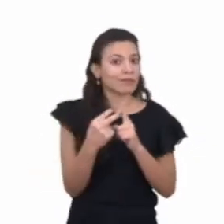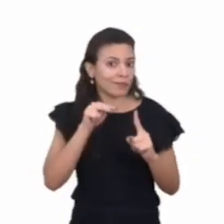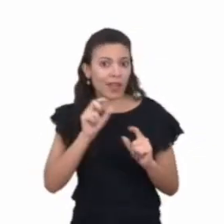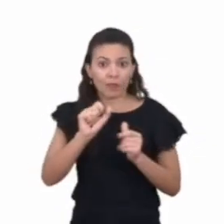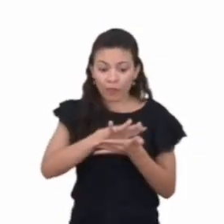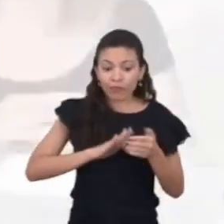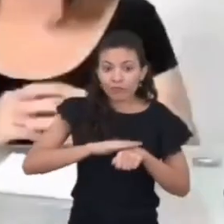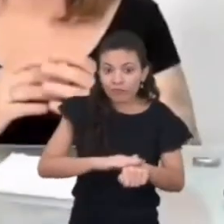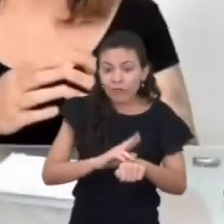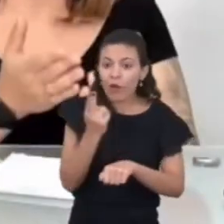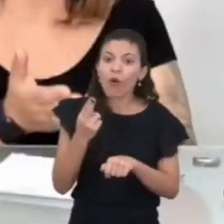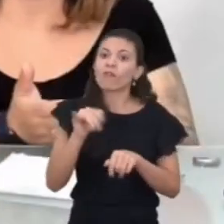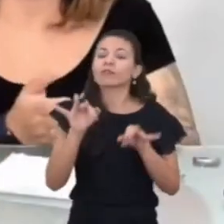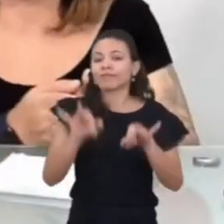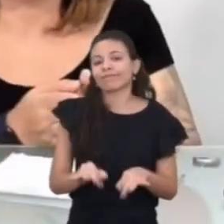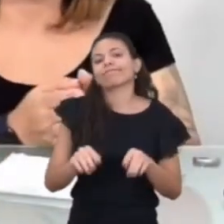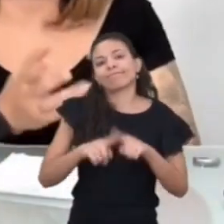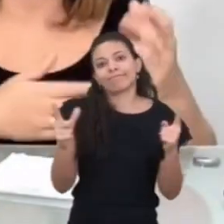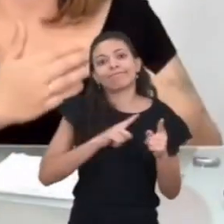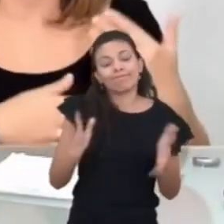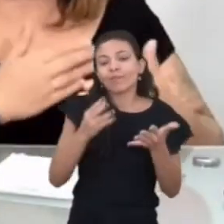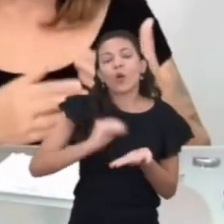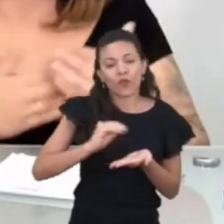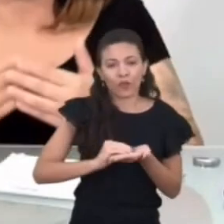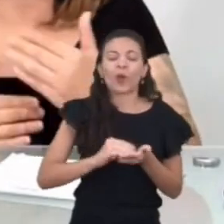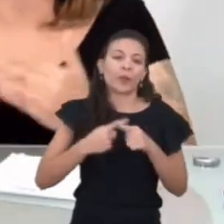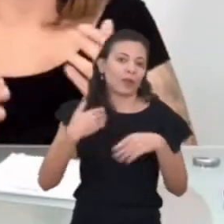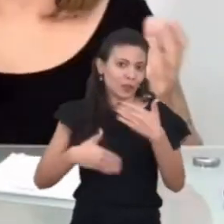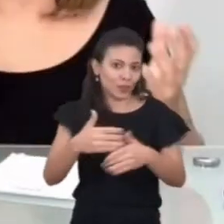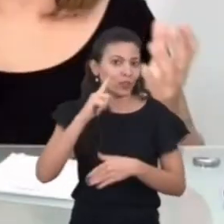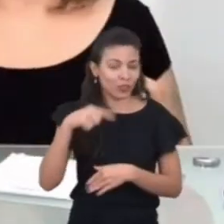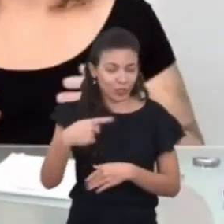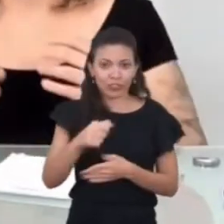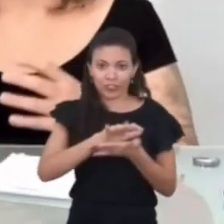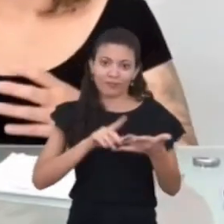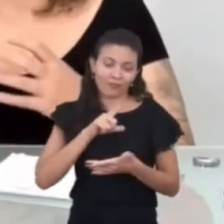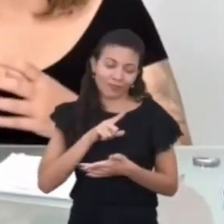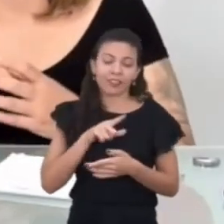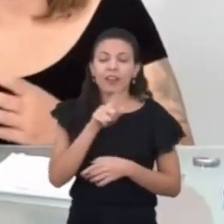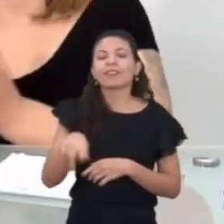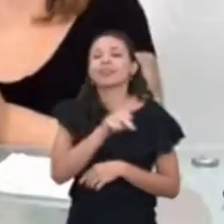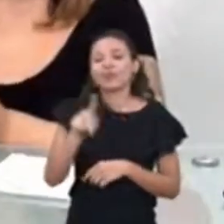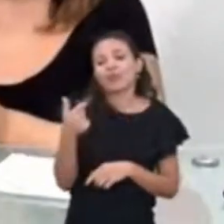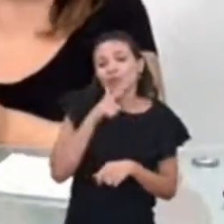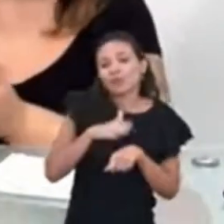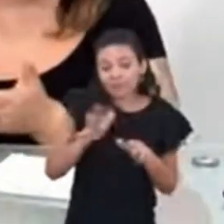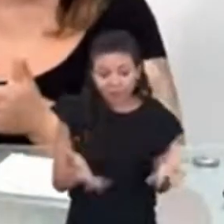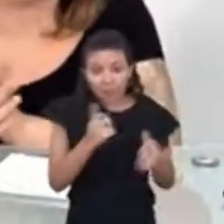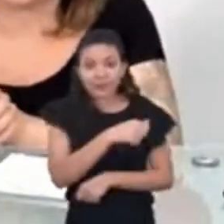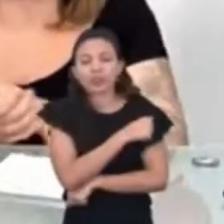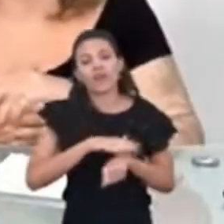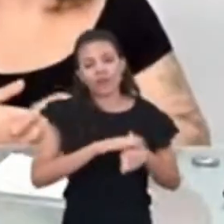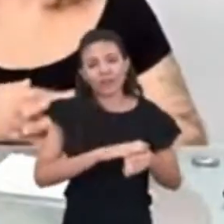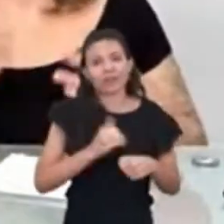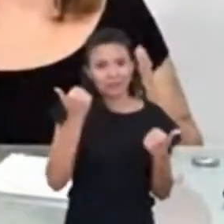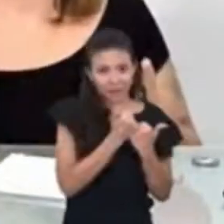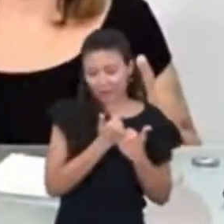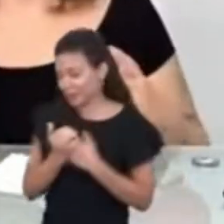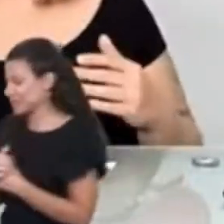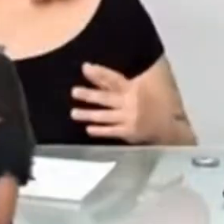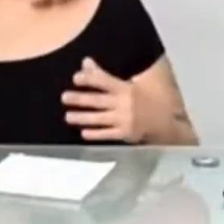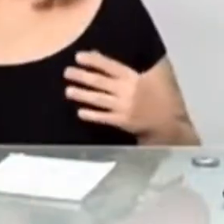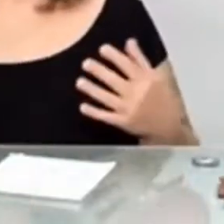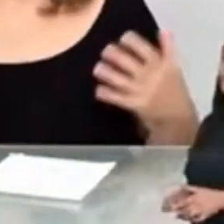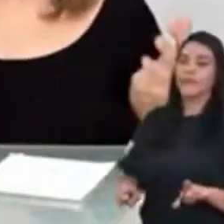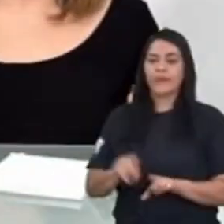atividade em andamento ou uma atividade que foi finalizada, mas ela está com baixo engajamento, para que também durante os dias que essa atividade está aberta, os professores possam incentivar os alunos a fazer essa atividade. E aí vocês devem estar